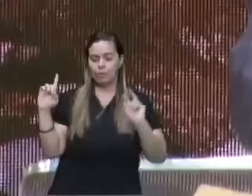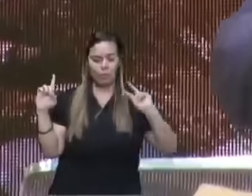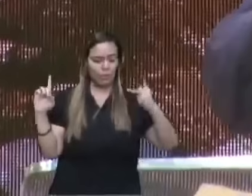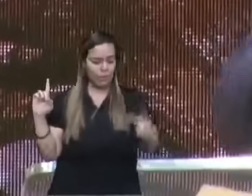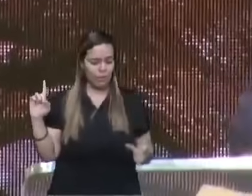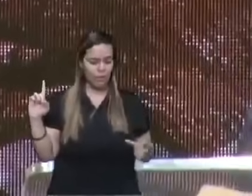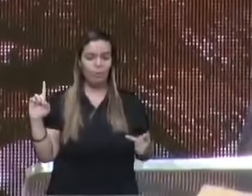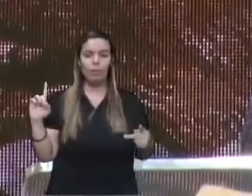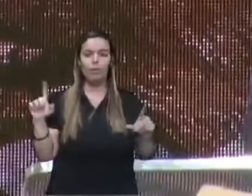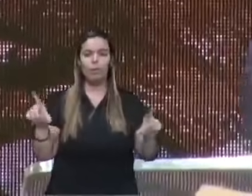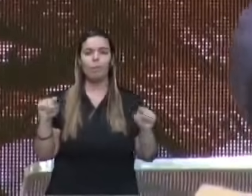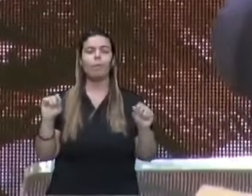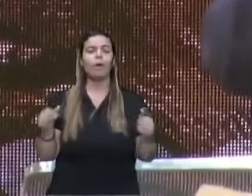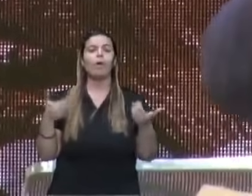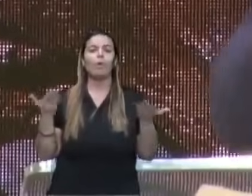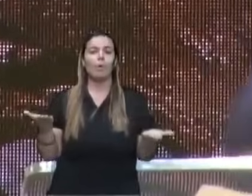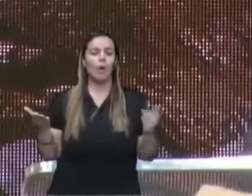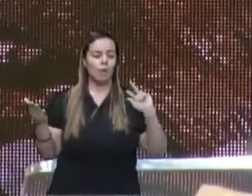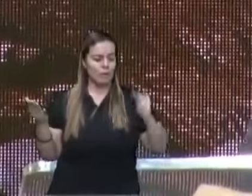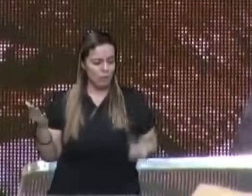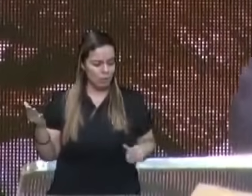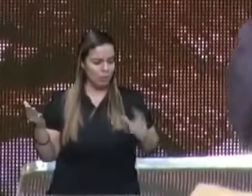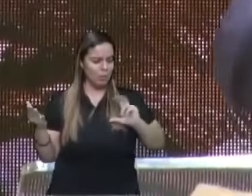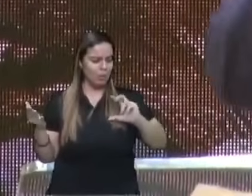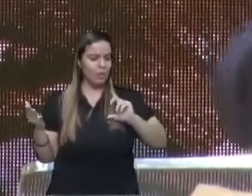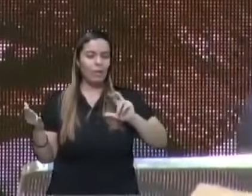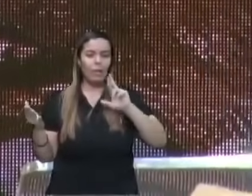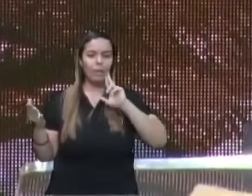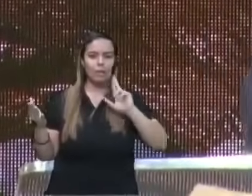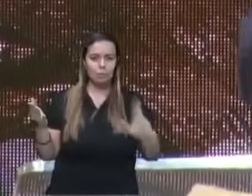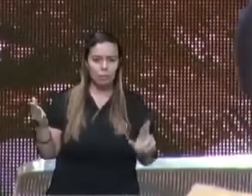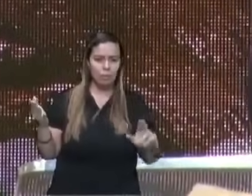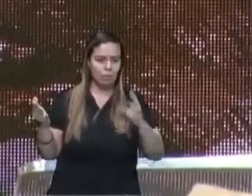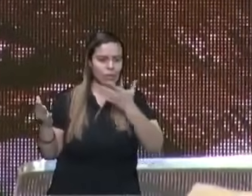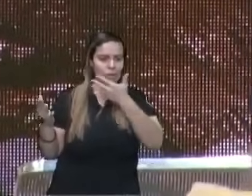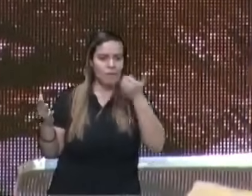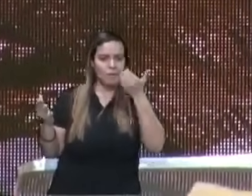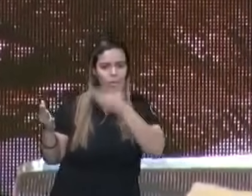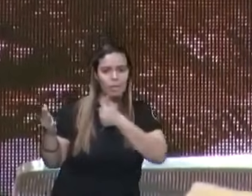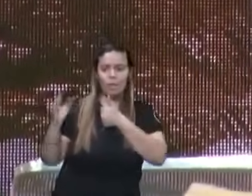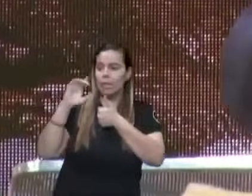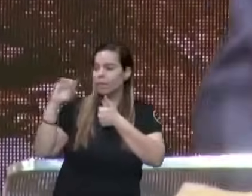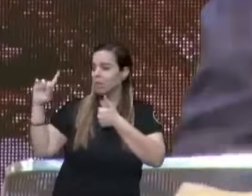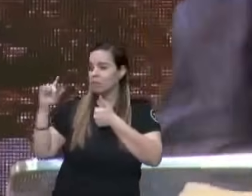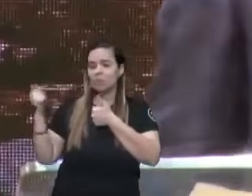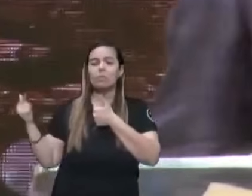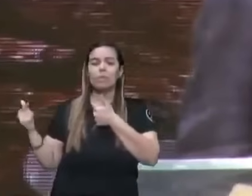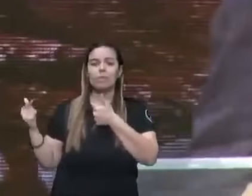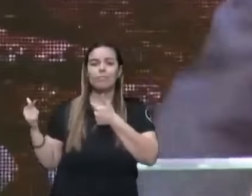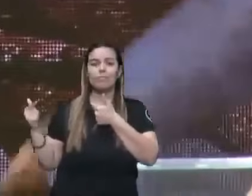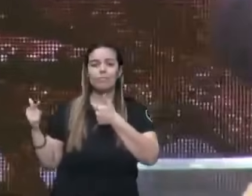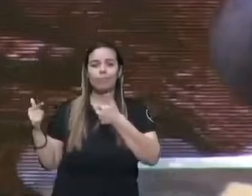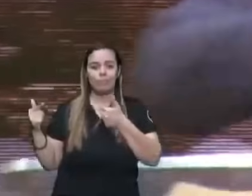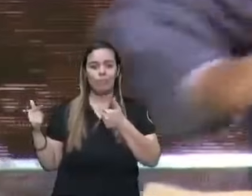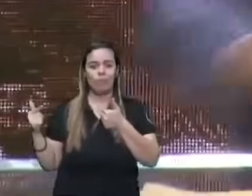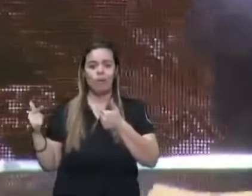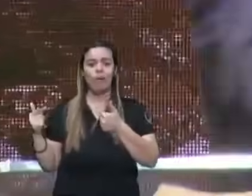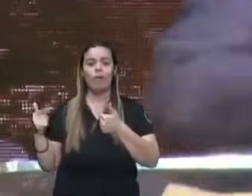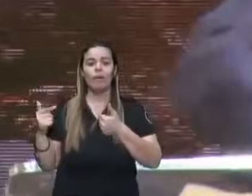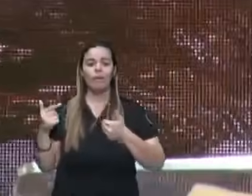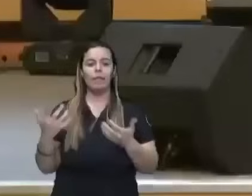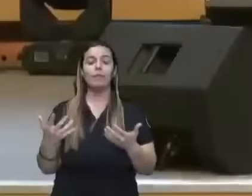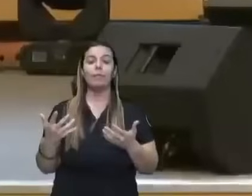que ele tem respostas, soluções e saídas, do que em Deus. Esse é o sentido. Não está falando